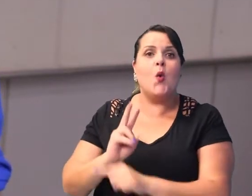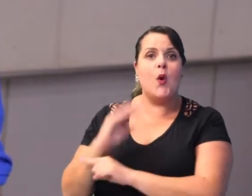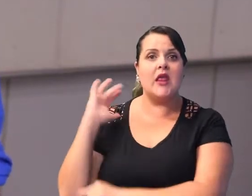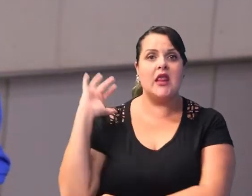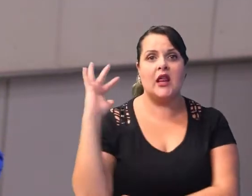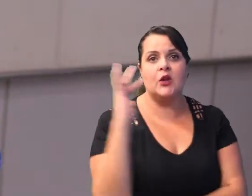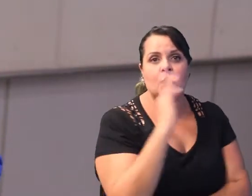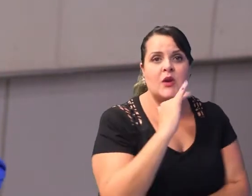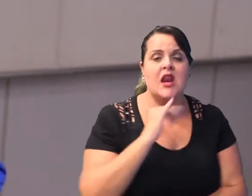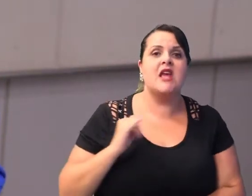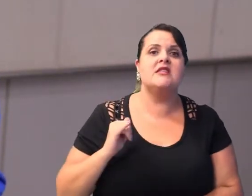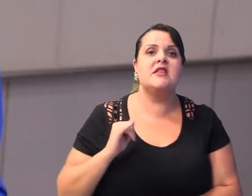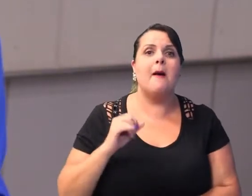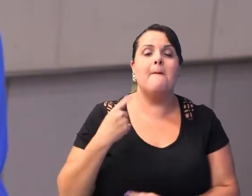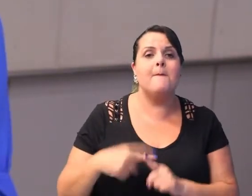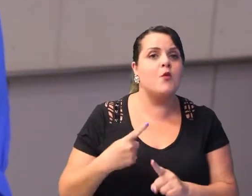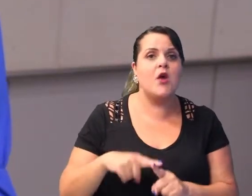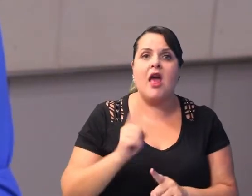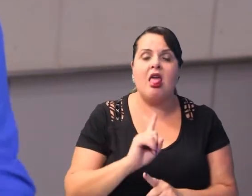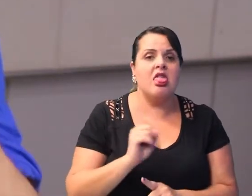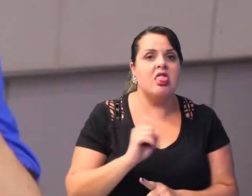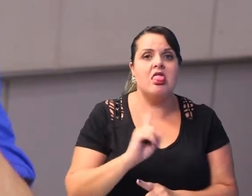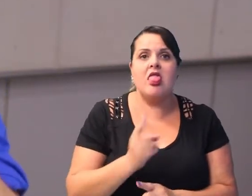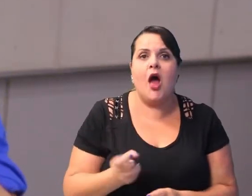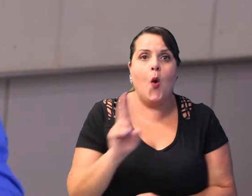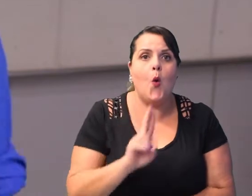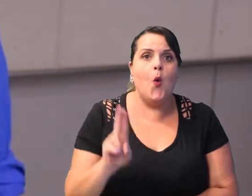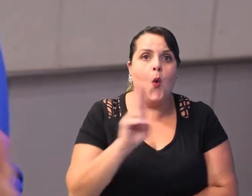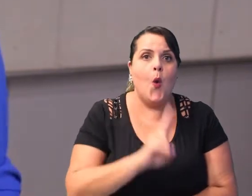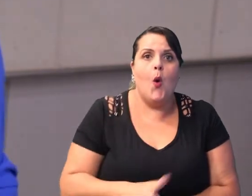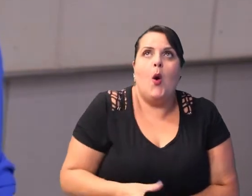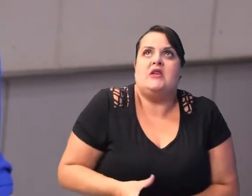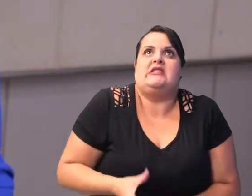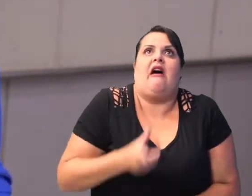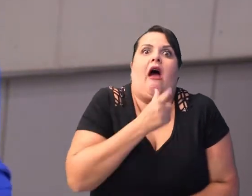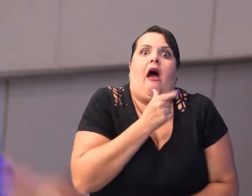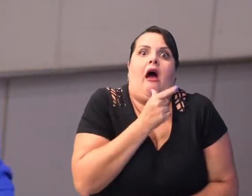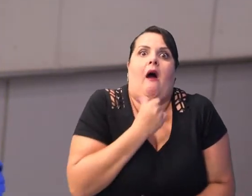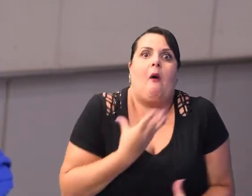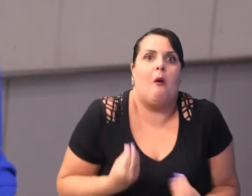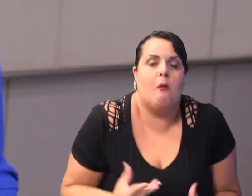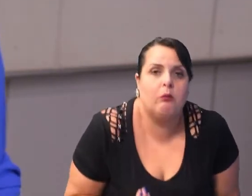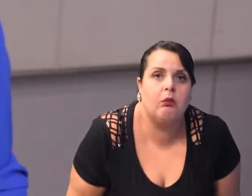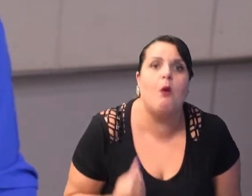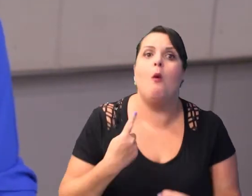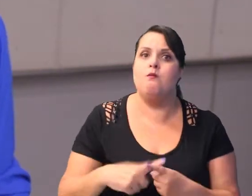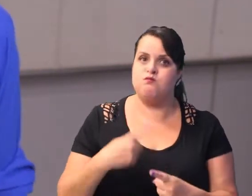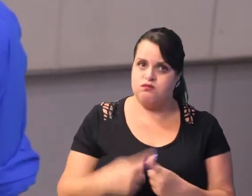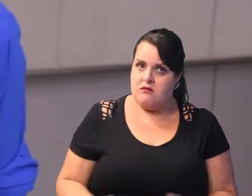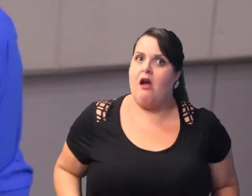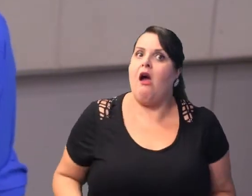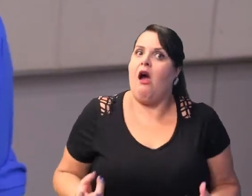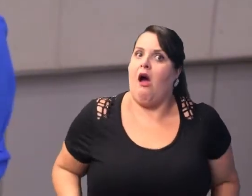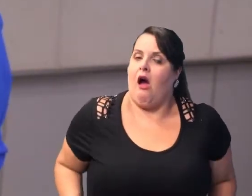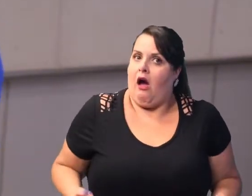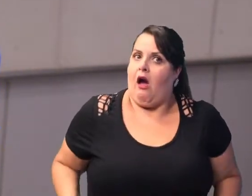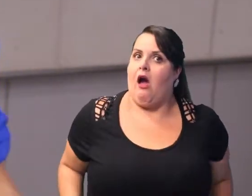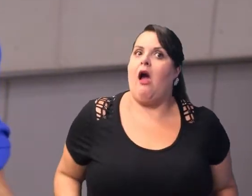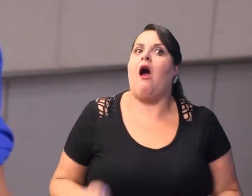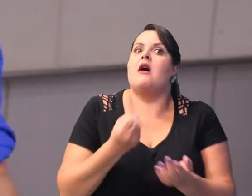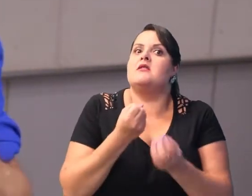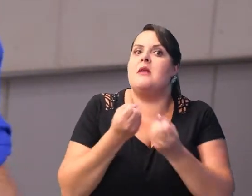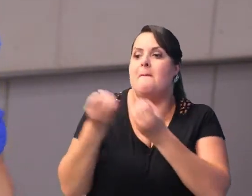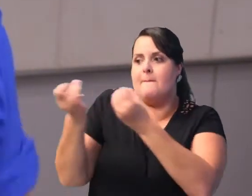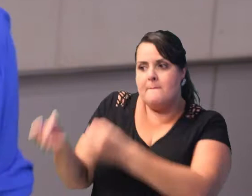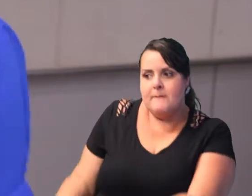muito consciente se gasta pouca água pra fazer uma camiseta as certezas nossa mas se gastar água para fazer roupas ine muito ou seja um